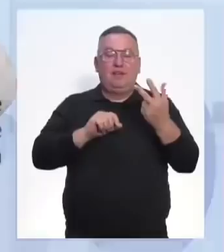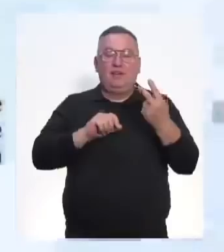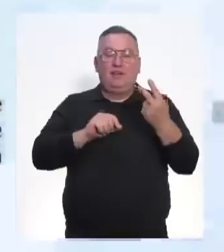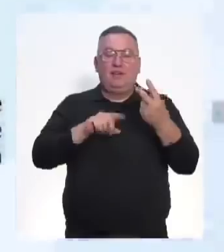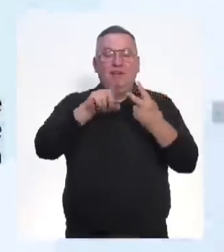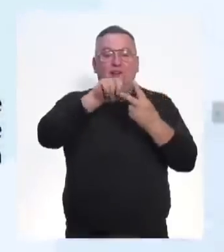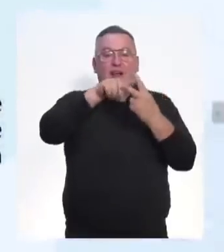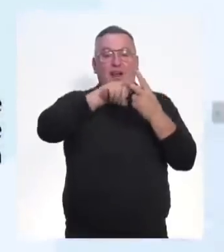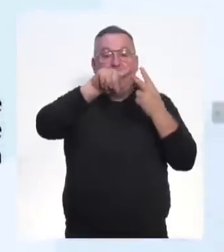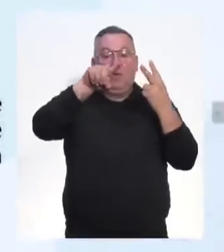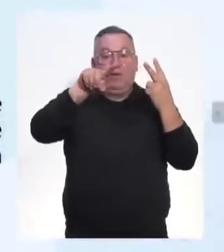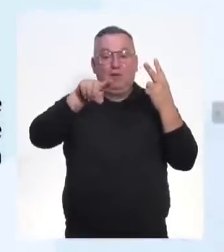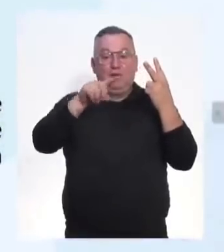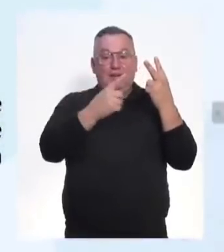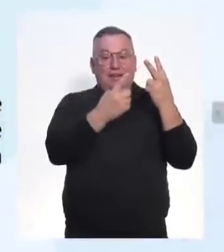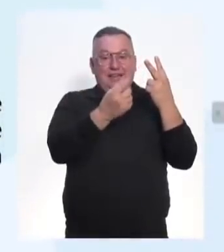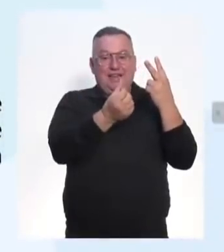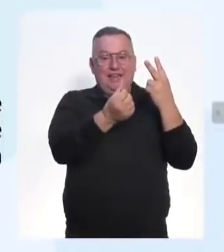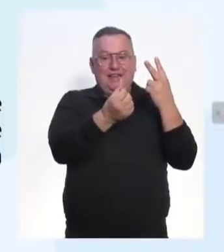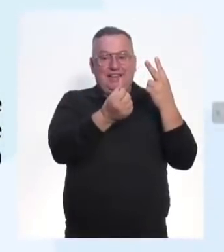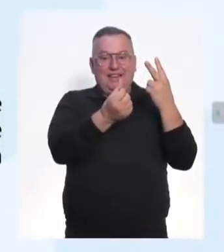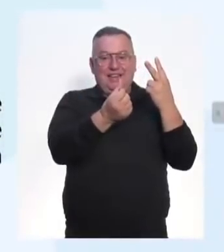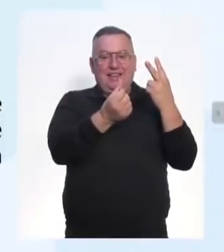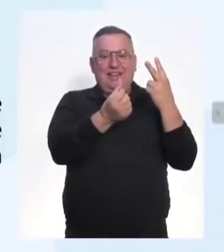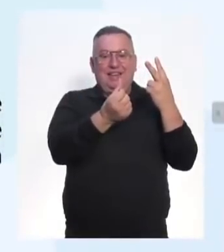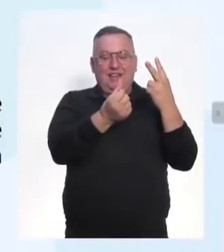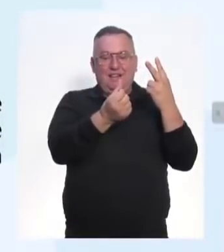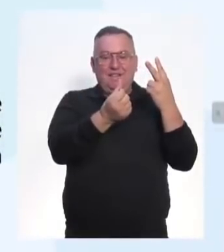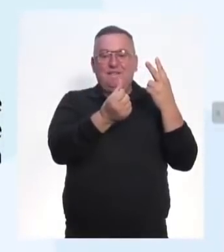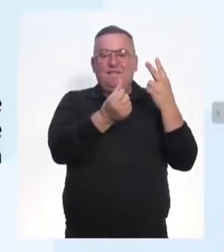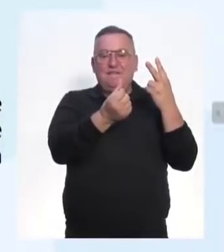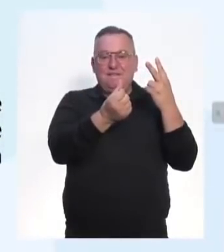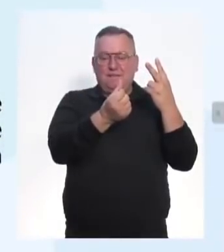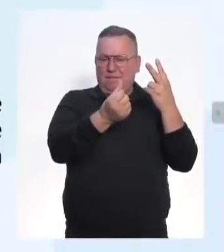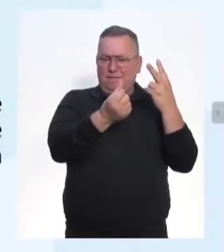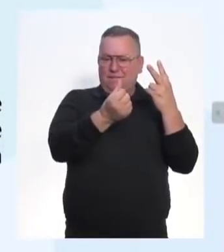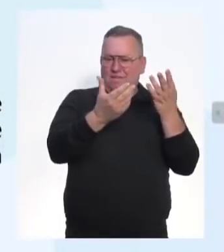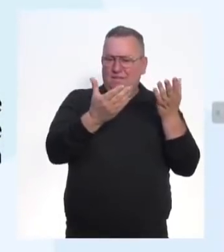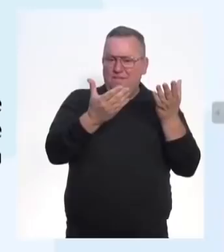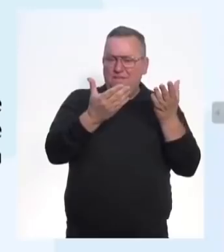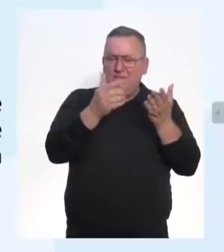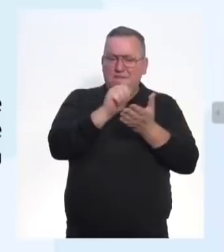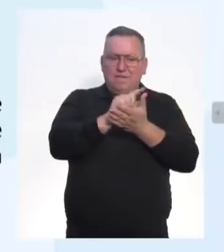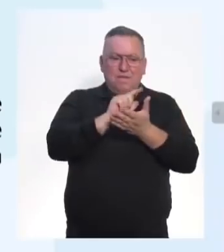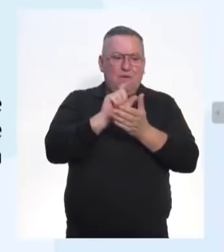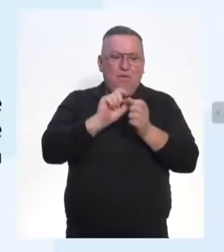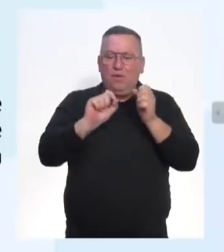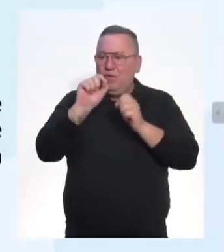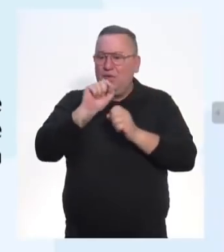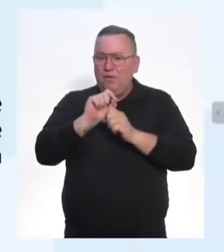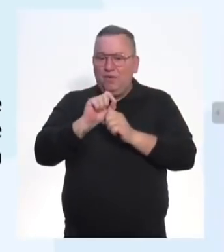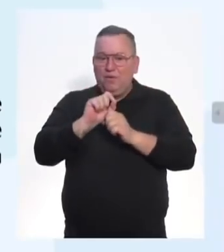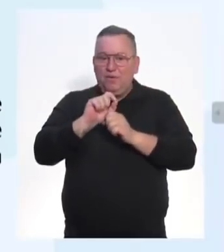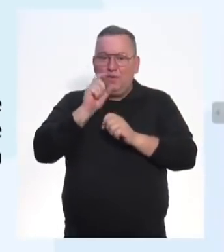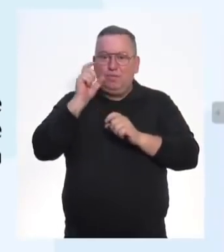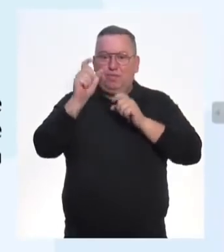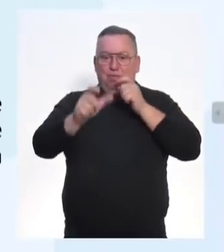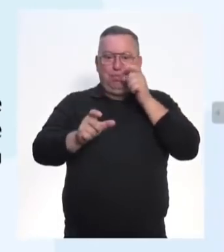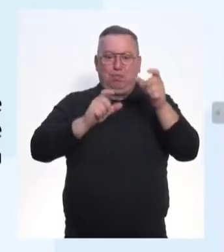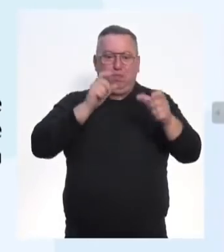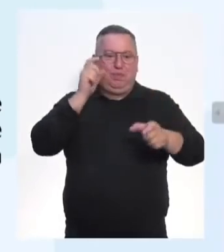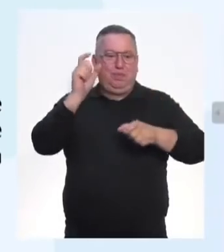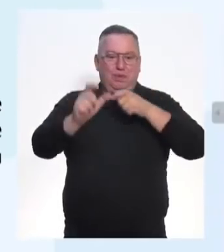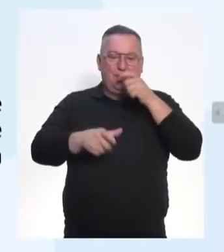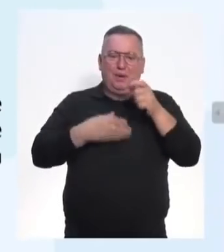favor. Raiz de 16, né? Raiz de 16. Ué. E o entregador fez o quê? Ele xingou até a